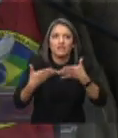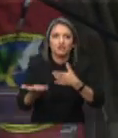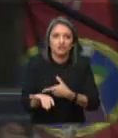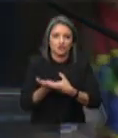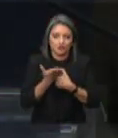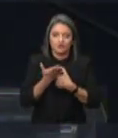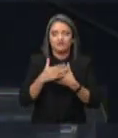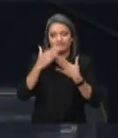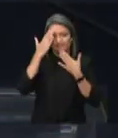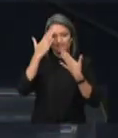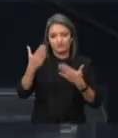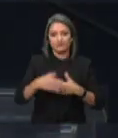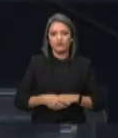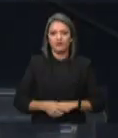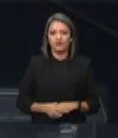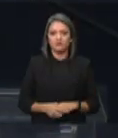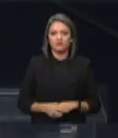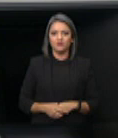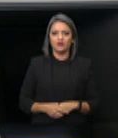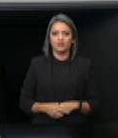muito obrigado